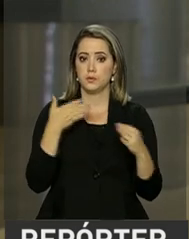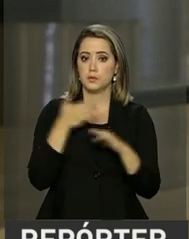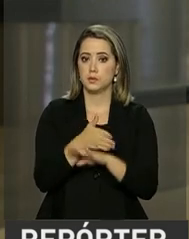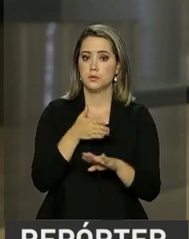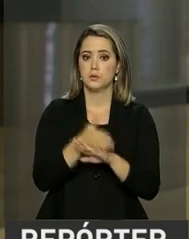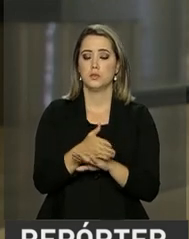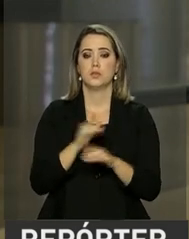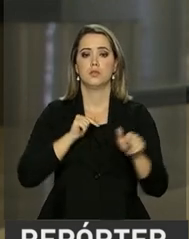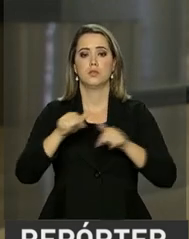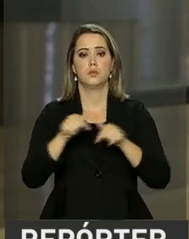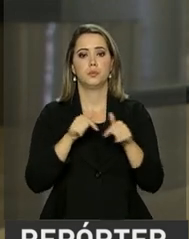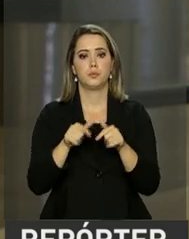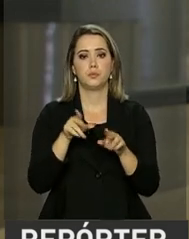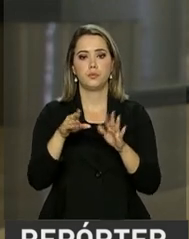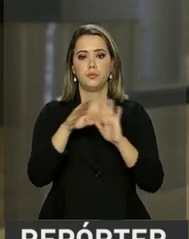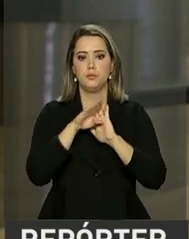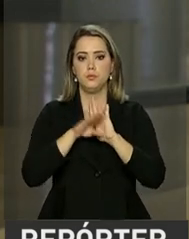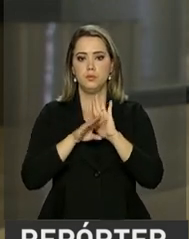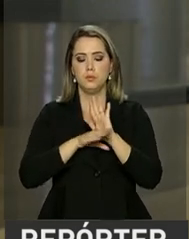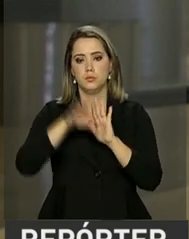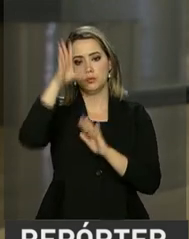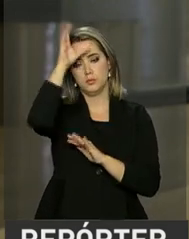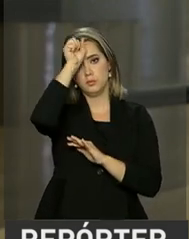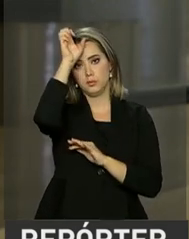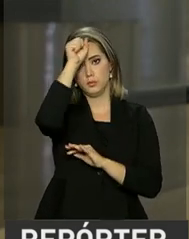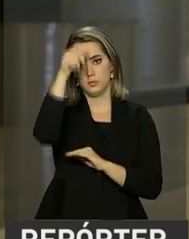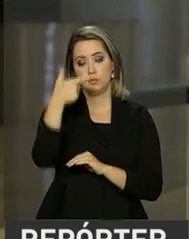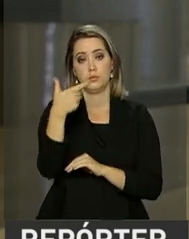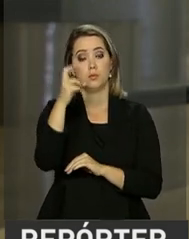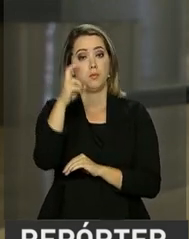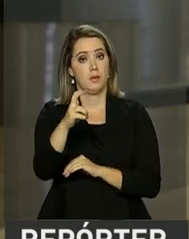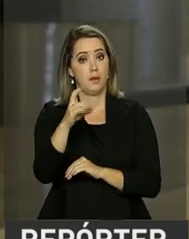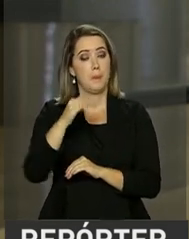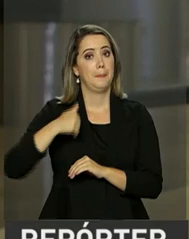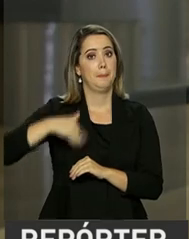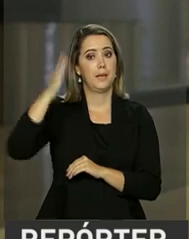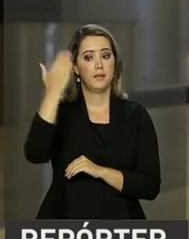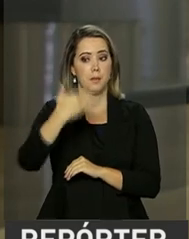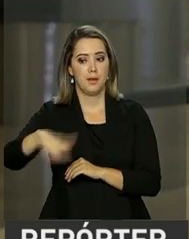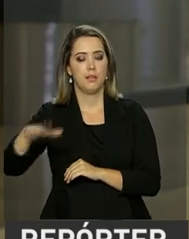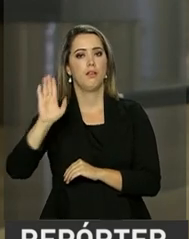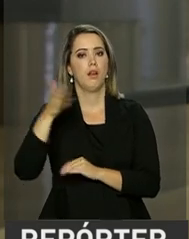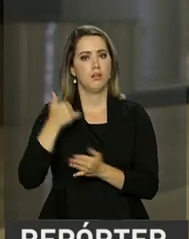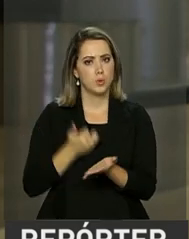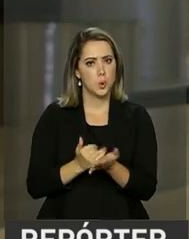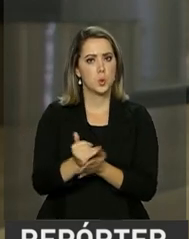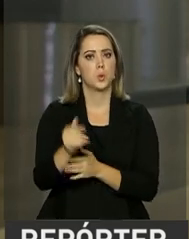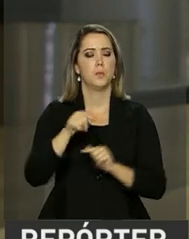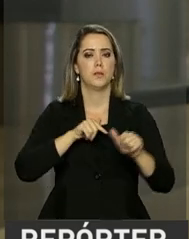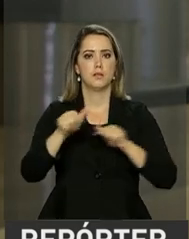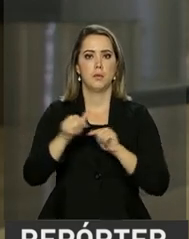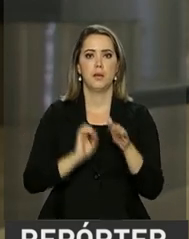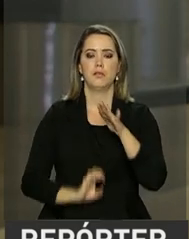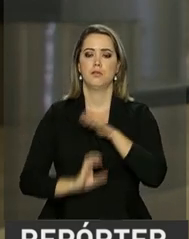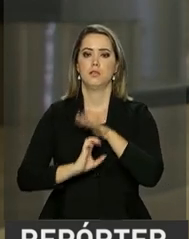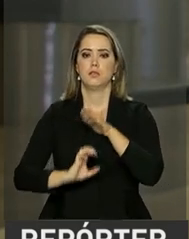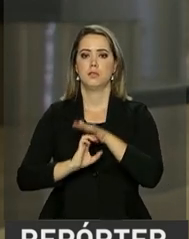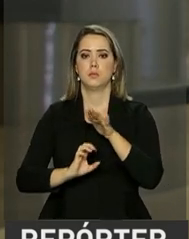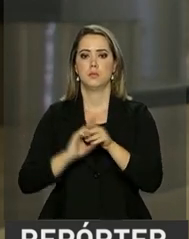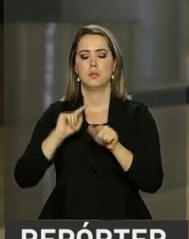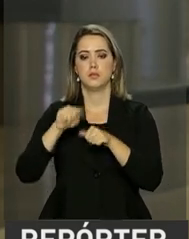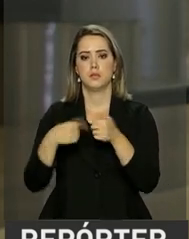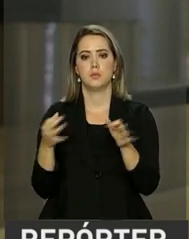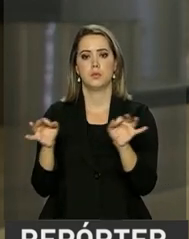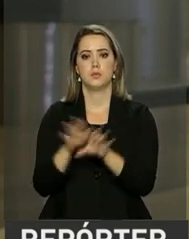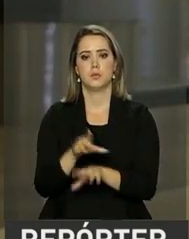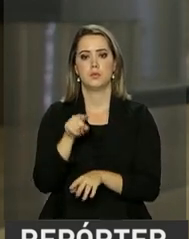mercado de trabalho por meio de programas de aprendizagem em 2015, mais da metade permaneceram nas empresas depois da